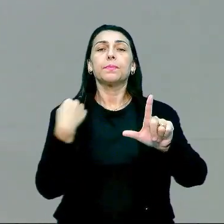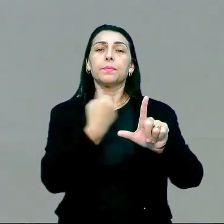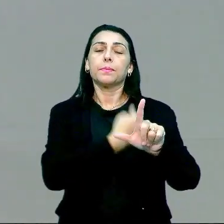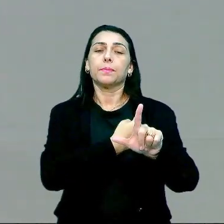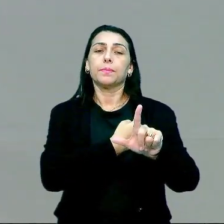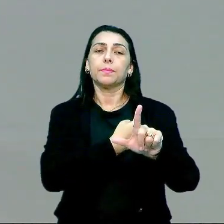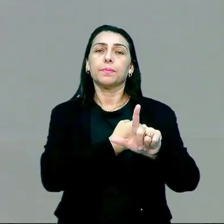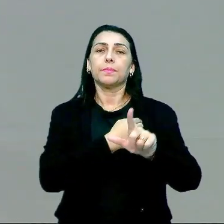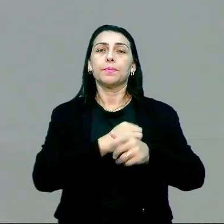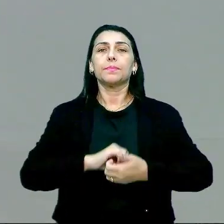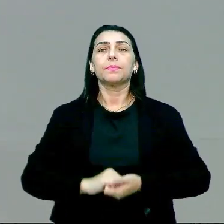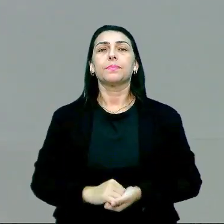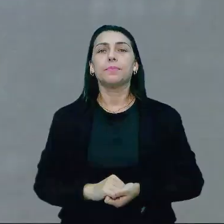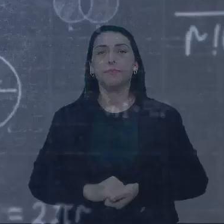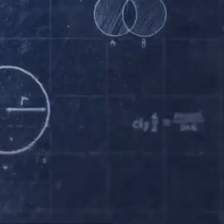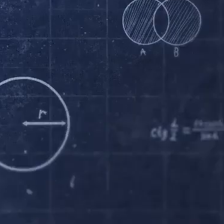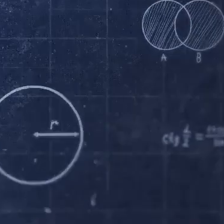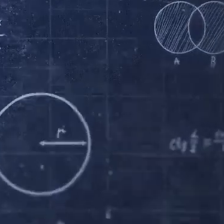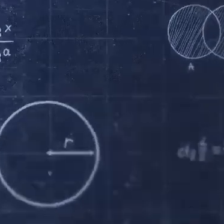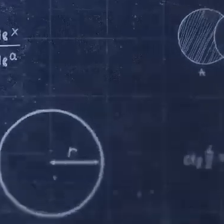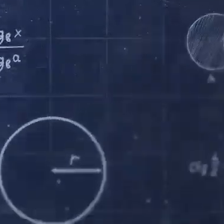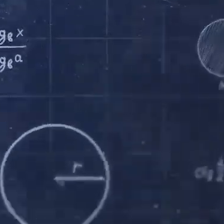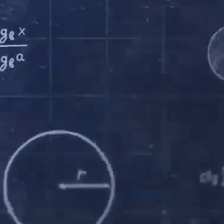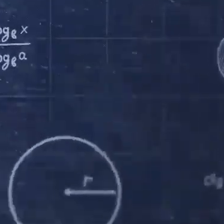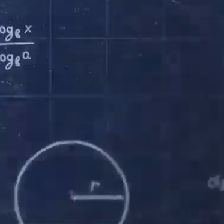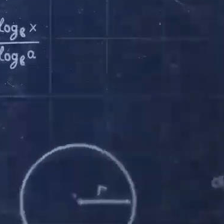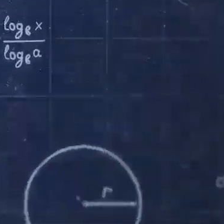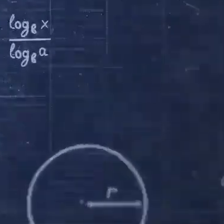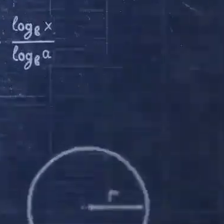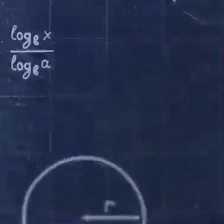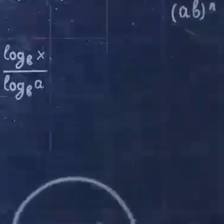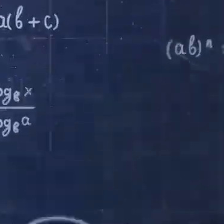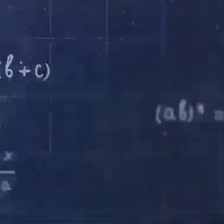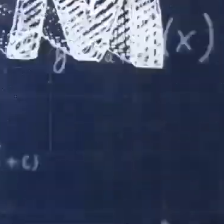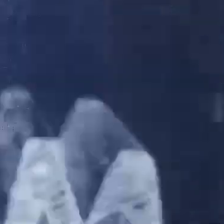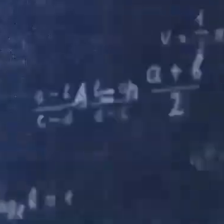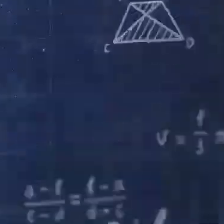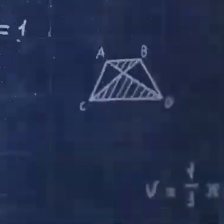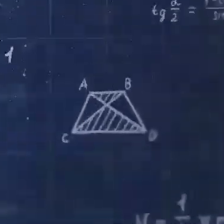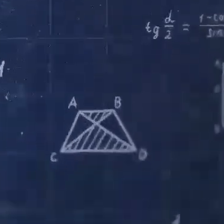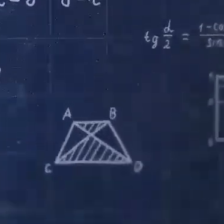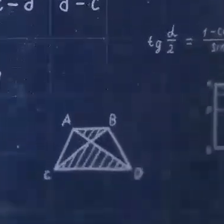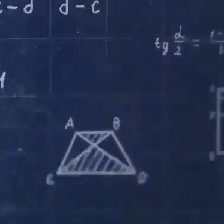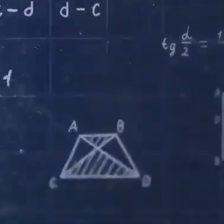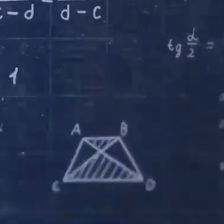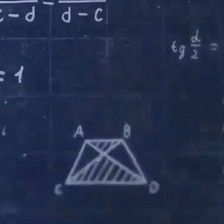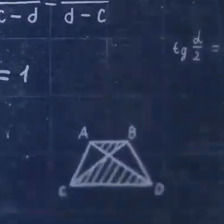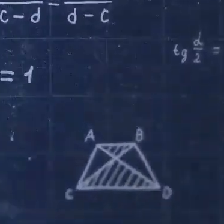plataforma.